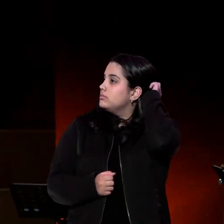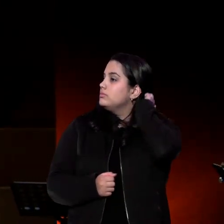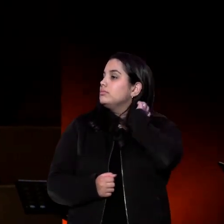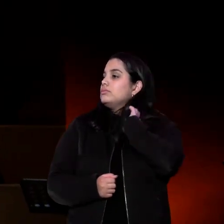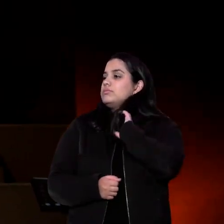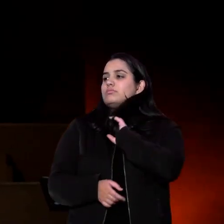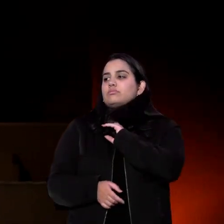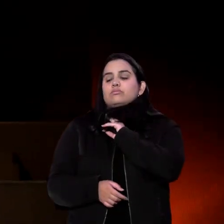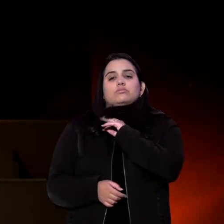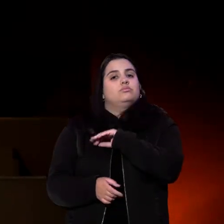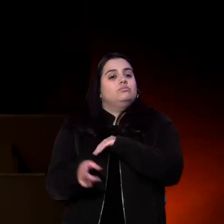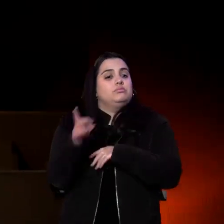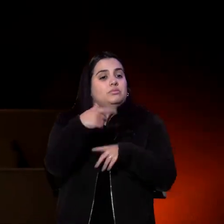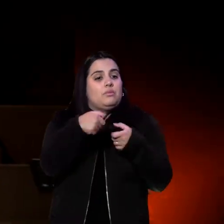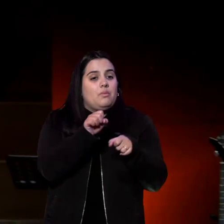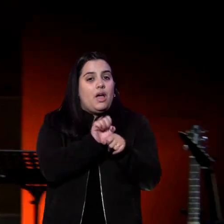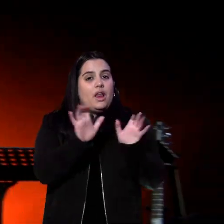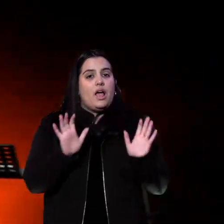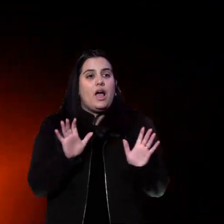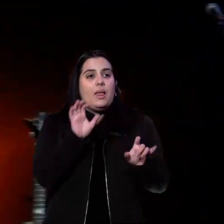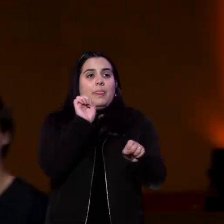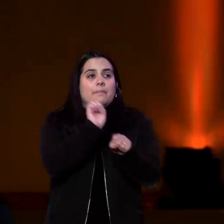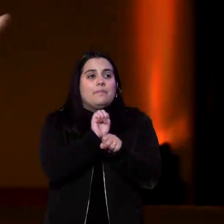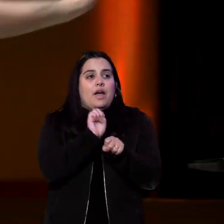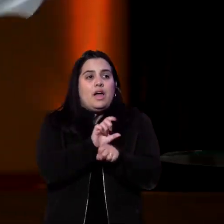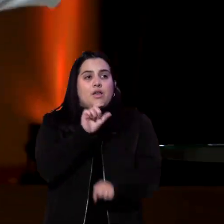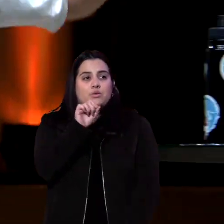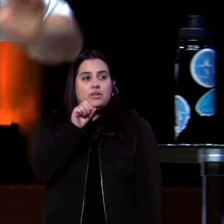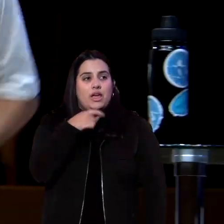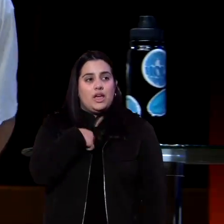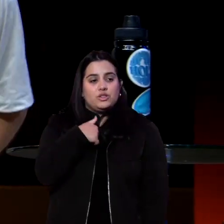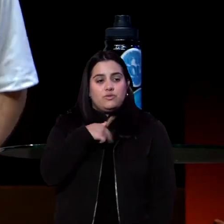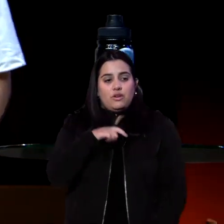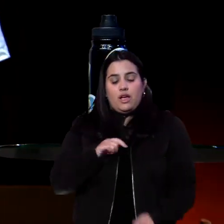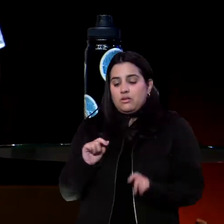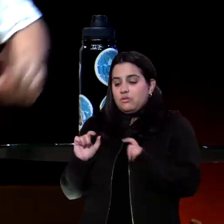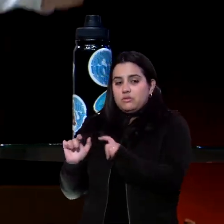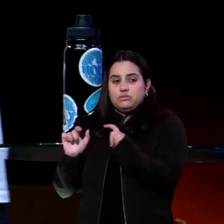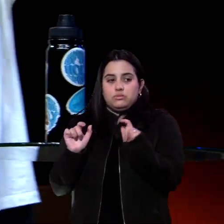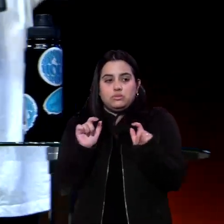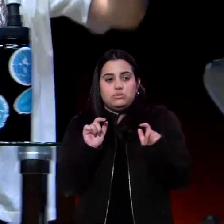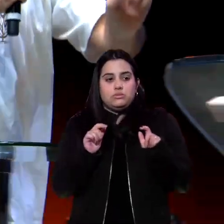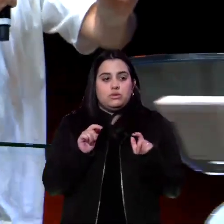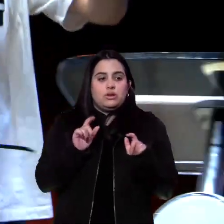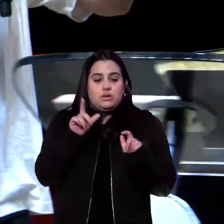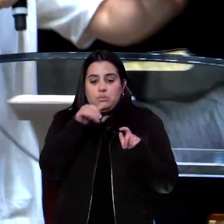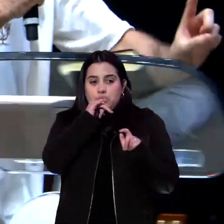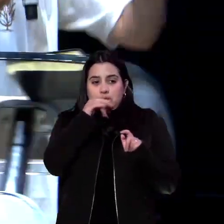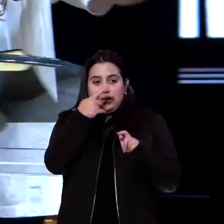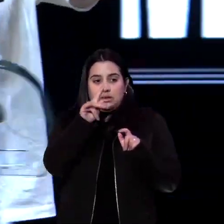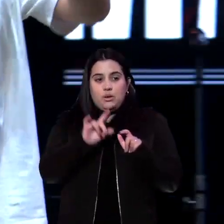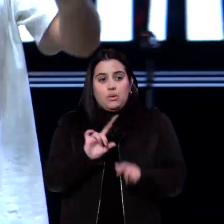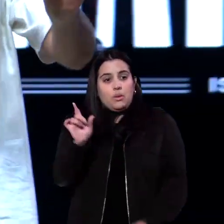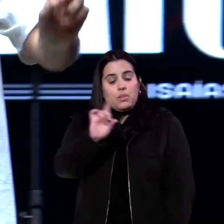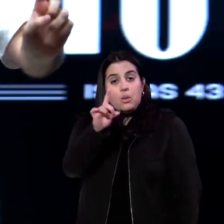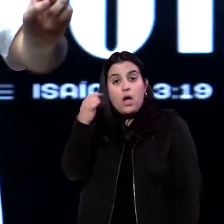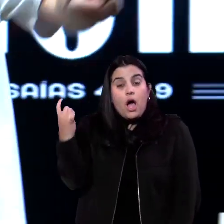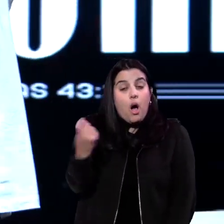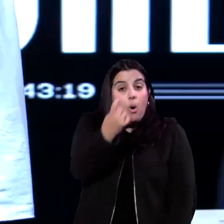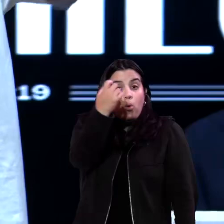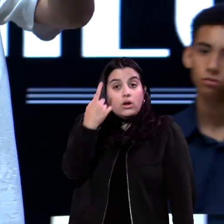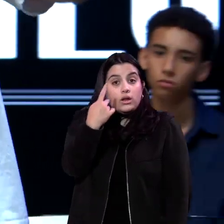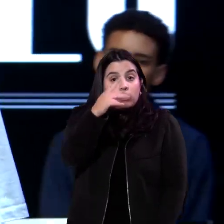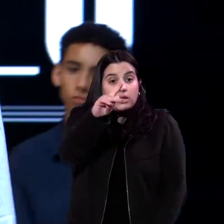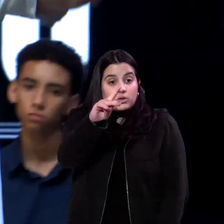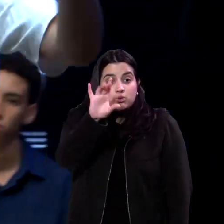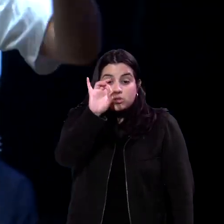Sai do tribunal. Para de pegar cadeiras que não são suas. A única cadeira no tribunal que é sua,